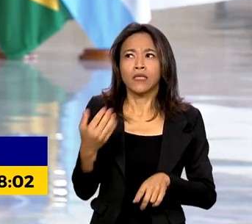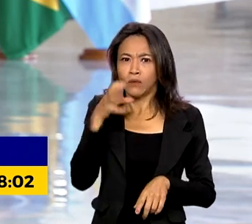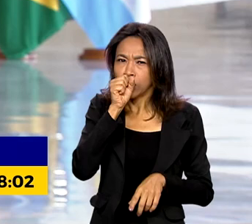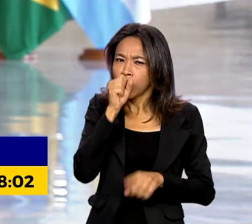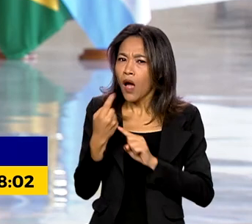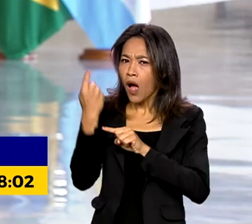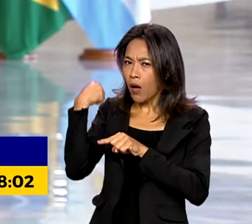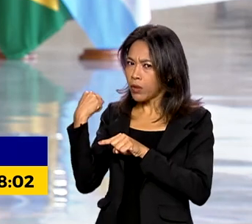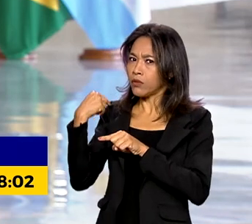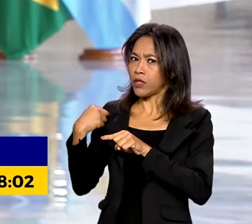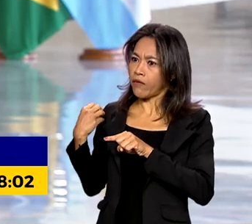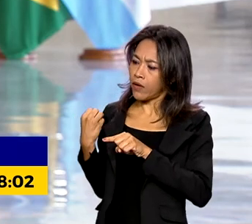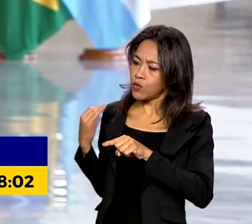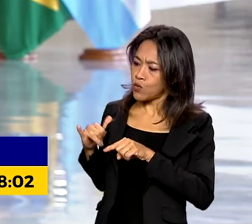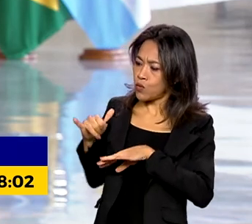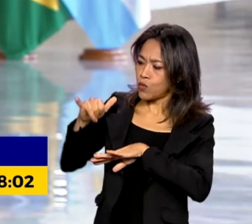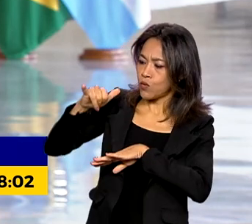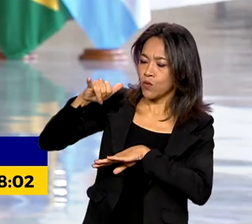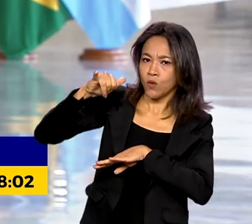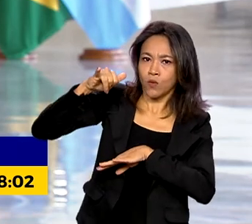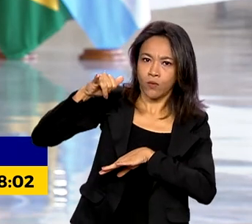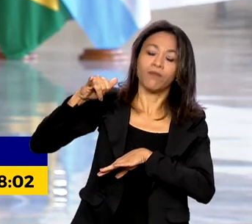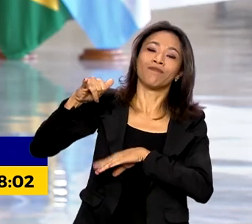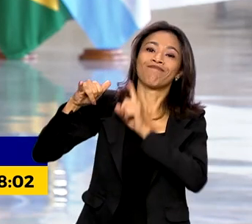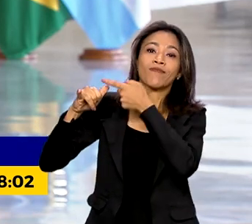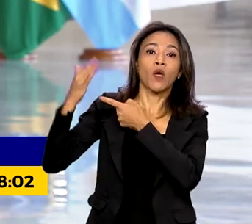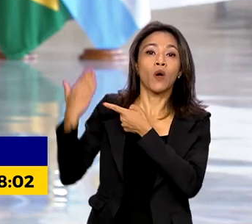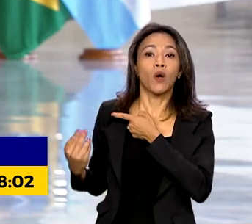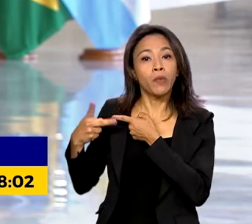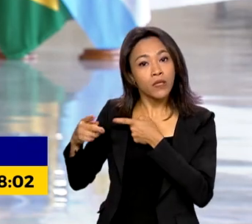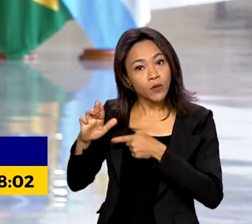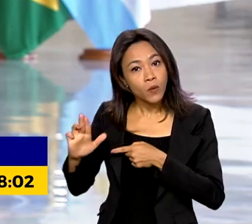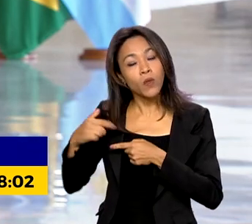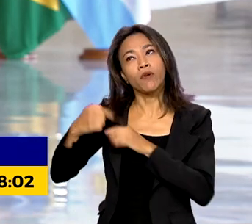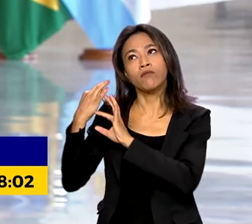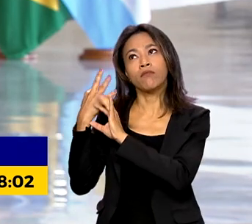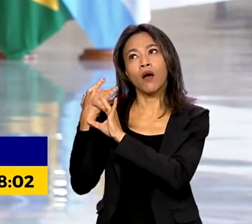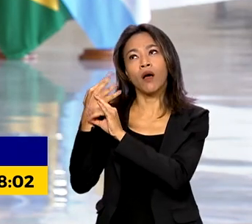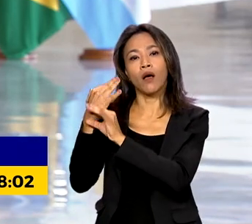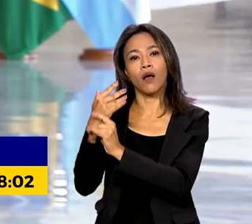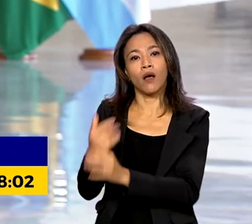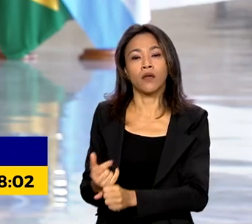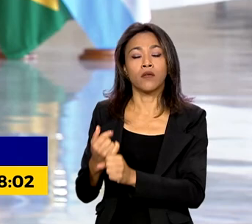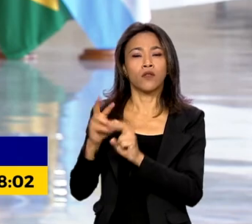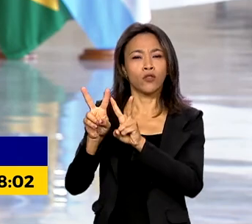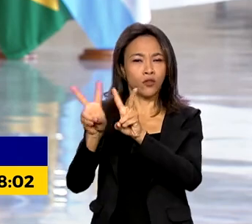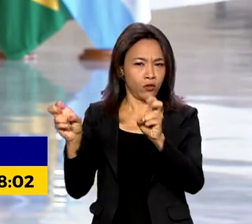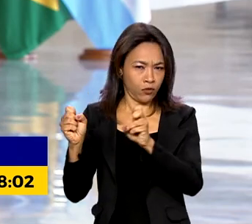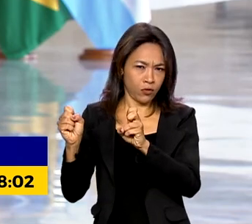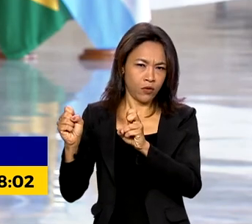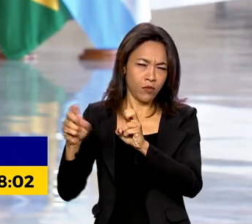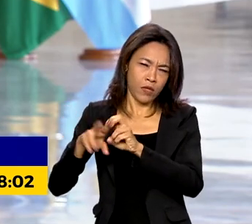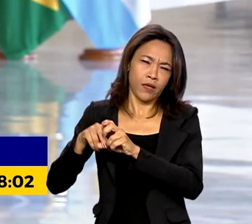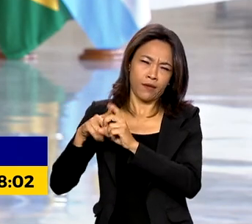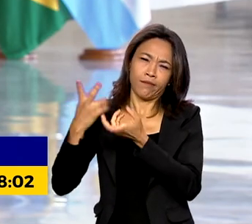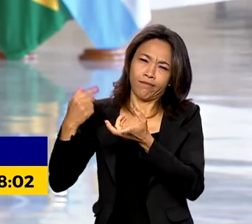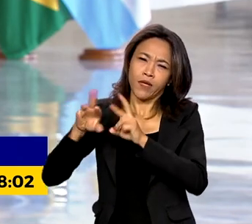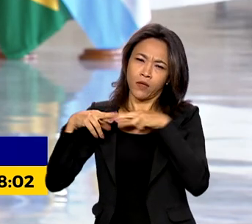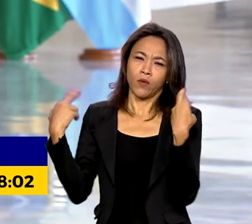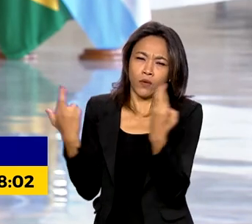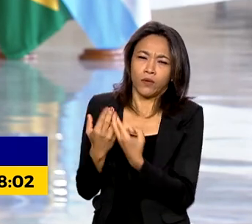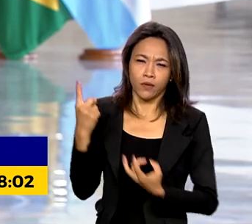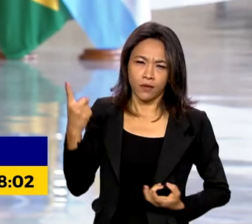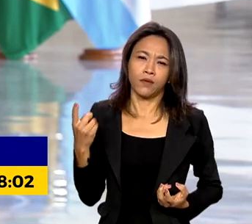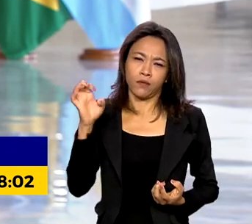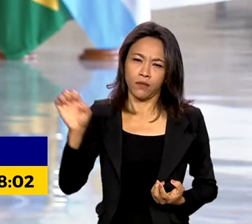França para o Brasil, o presidente Lula fez um balanço das reuniões e dos encontros bilaterais durante essa visita. Veja os detalhes aí na